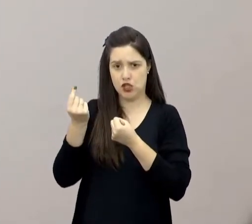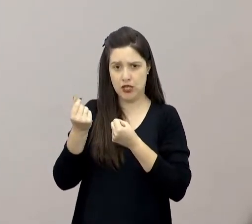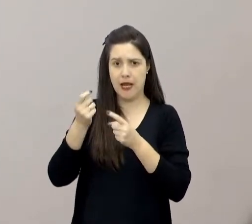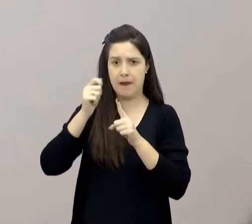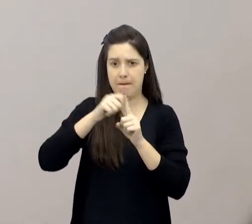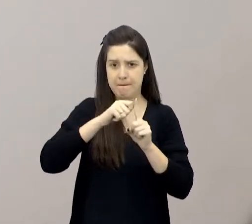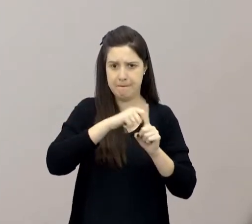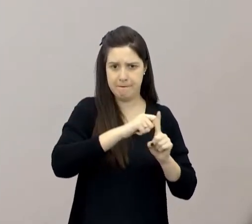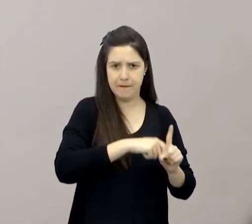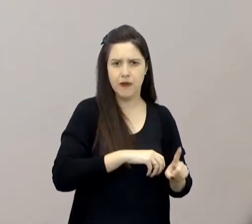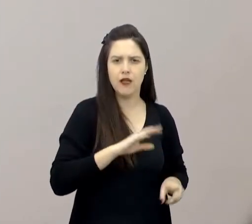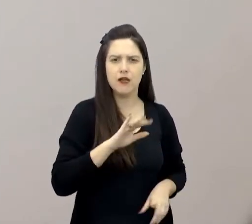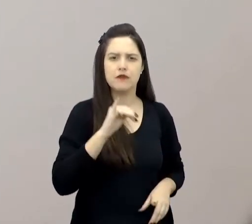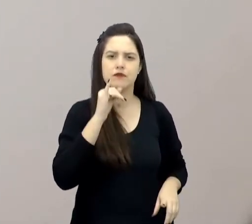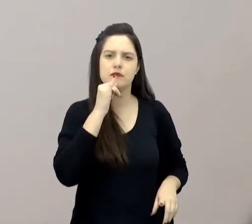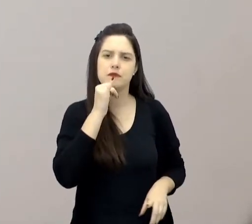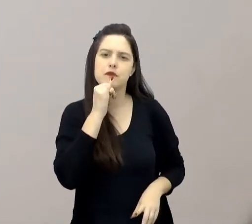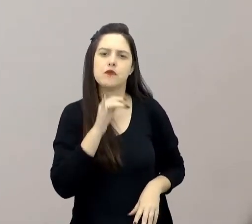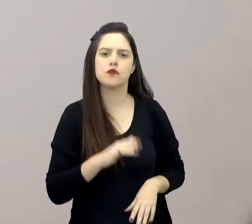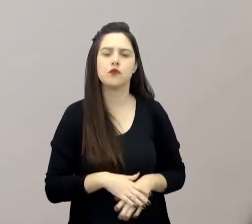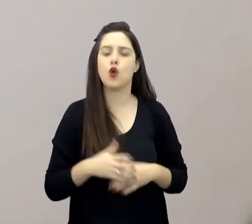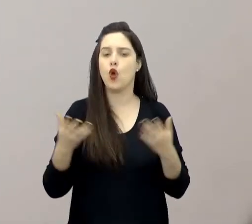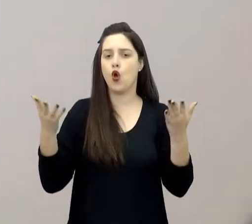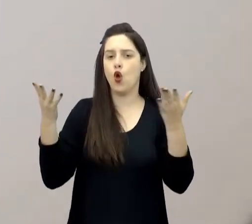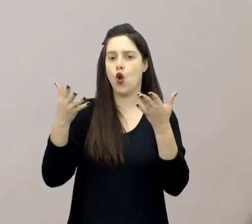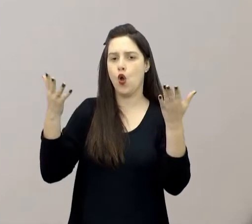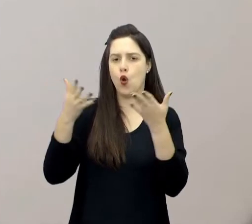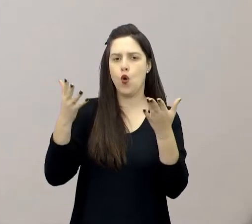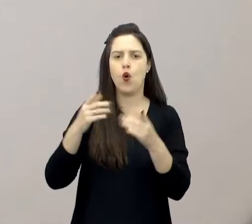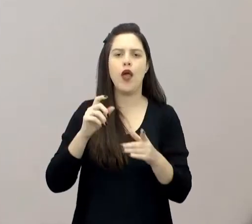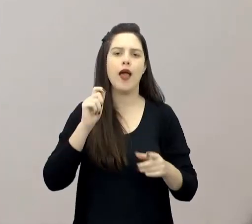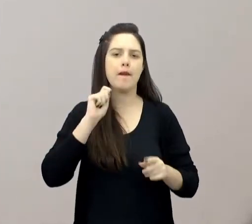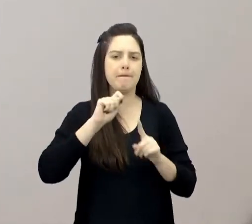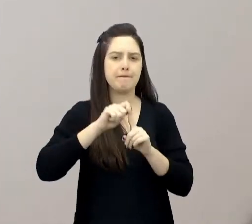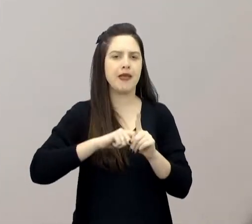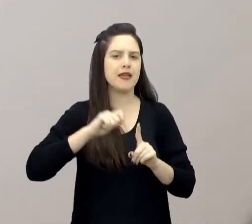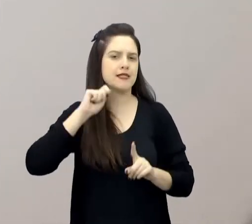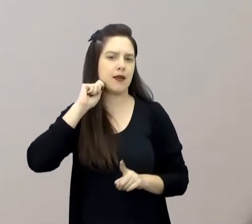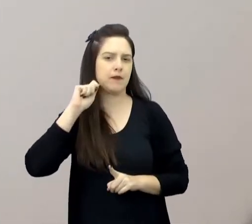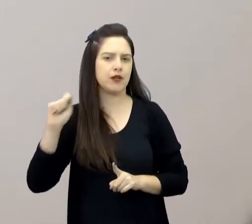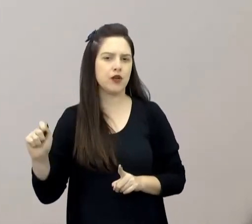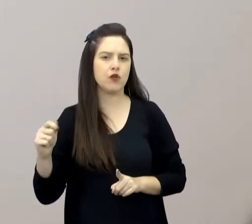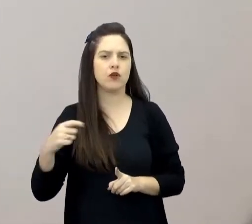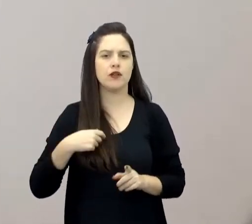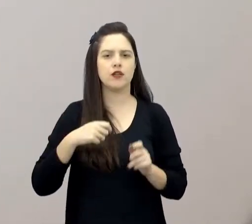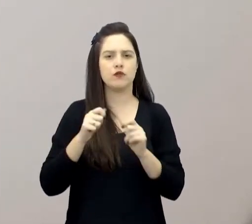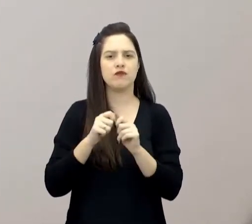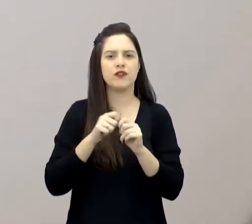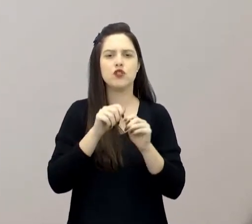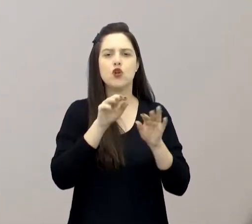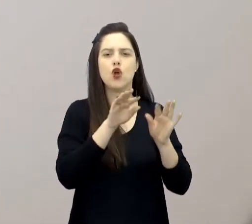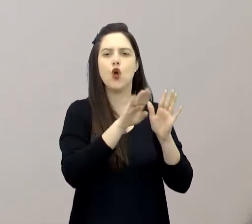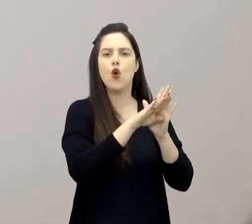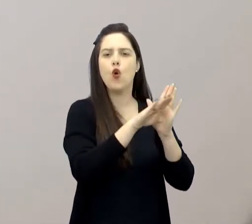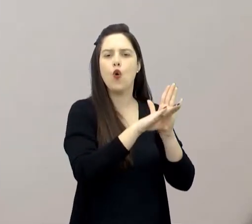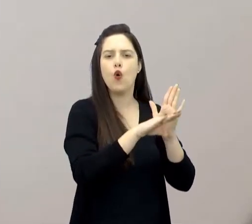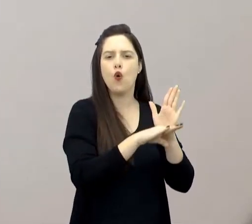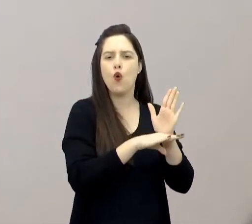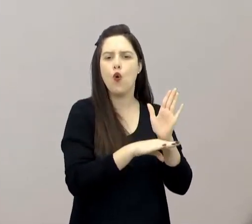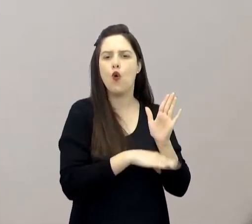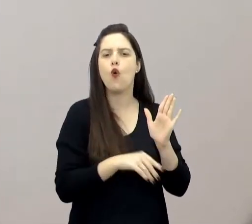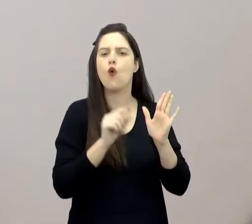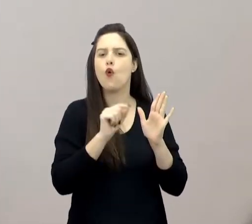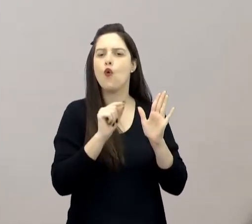mês. Então vamos supor, eu estou gravando esse vídeo aqui hoje em abril. Vamos supor que nós vamos fazer o orçamento de maio. Então,